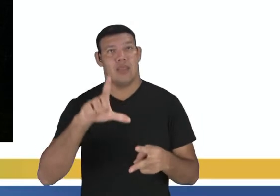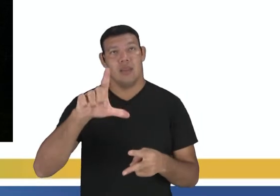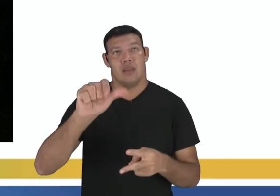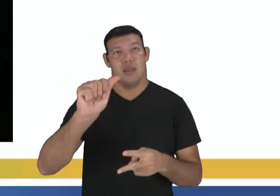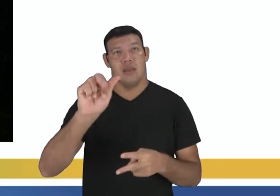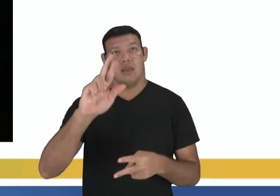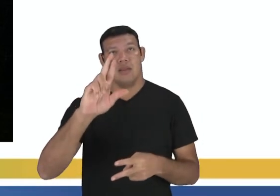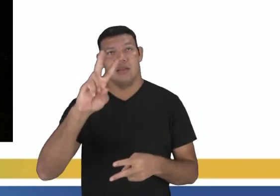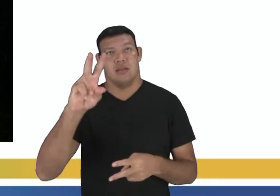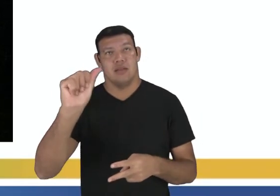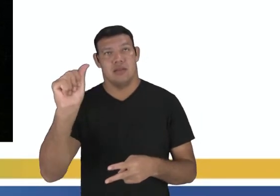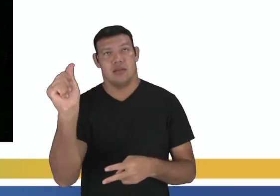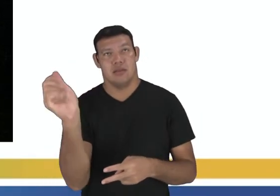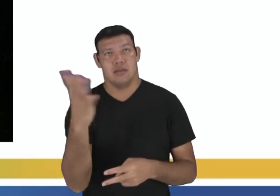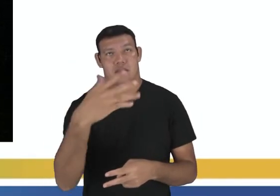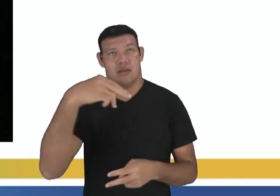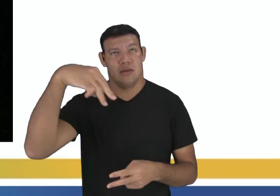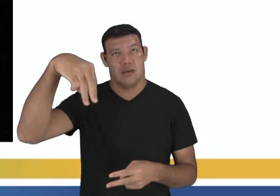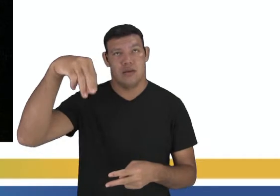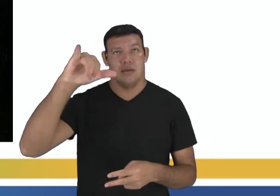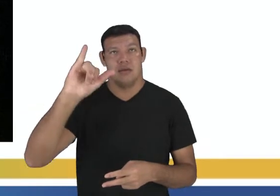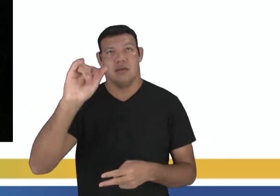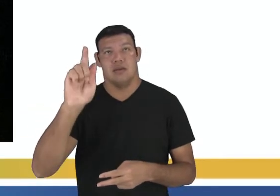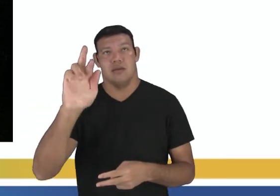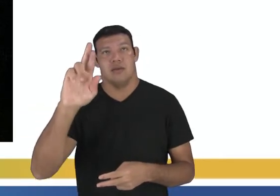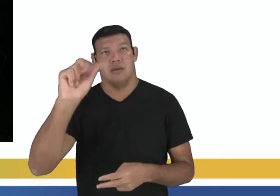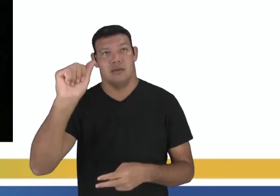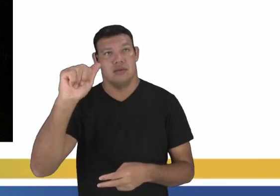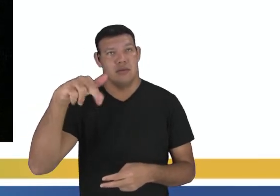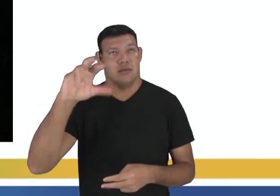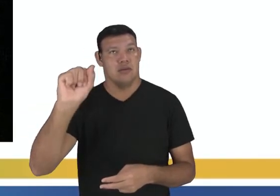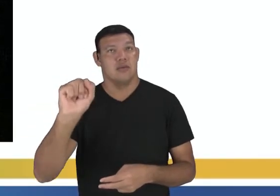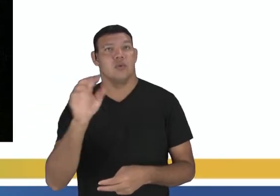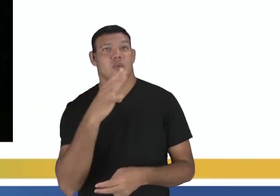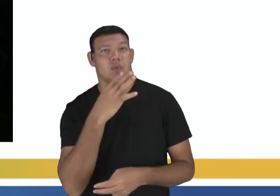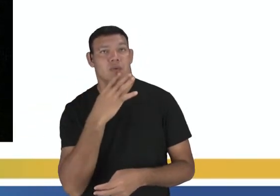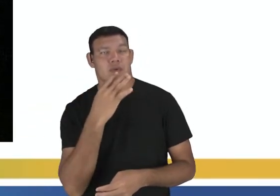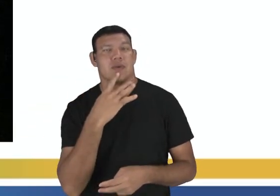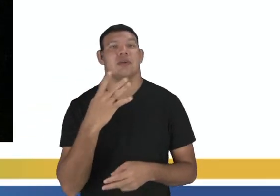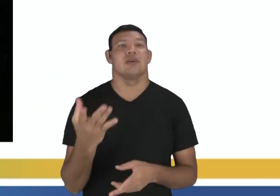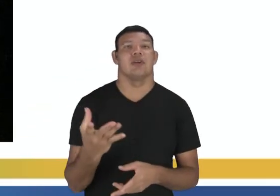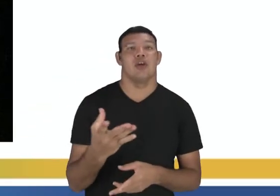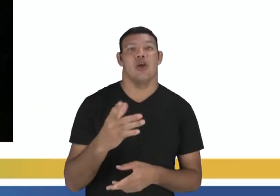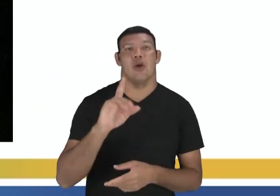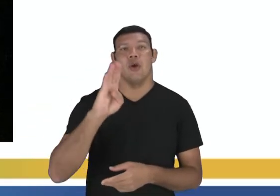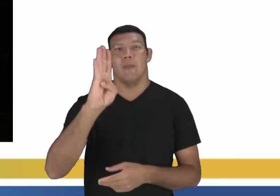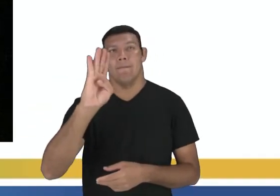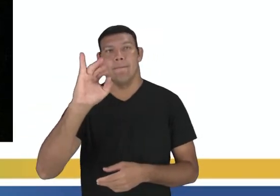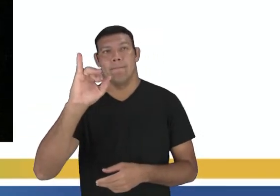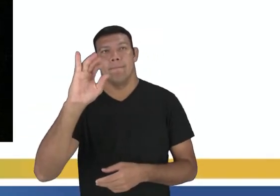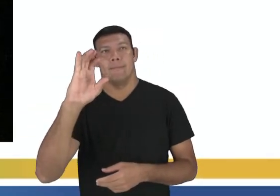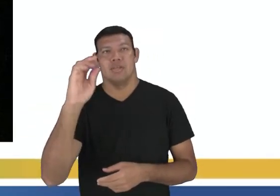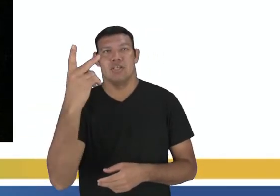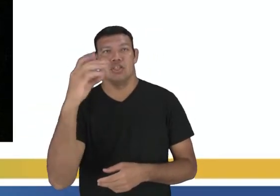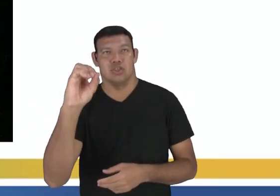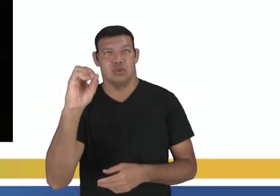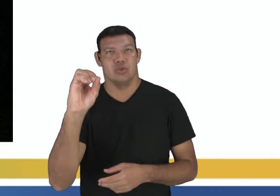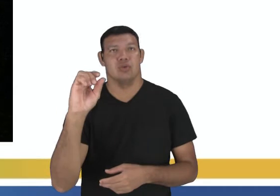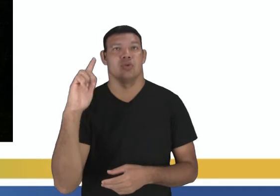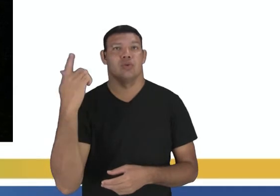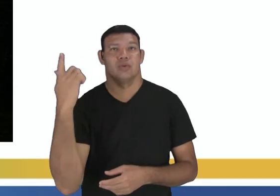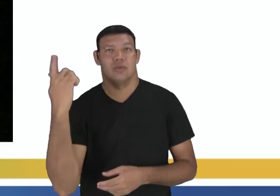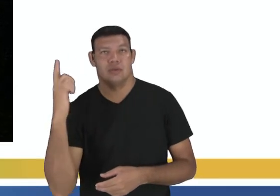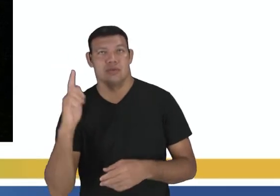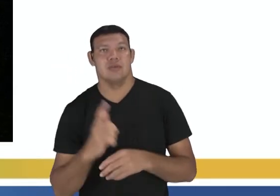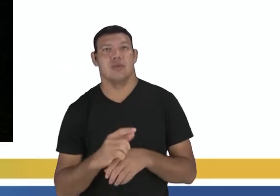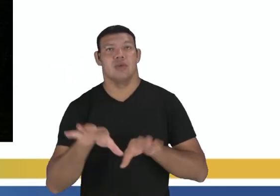temos a larva migrans, tá? Muito comum também. Conhecida como bicho geográfico, é uma infecção que surge em decorrência do contato